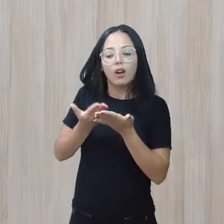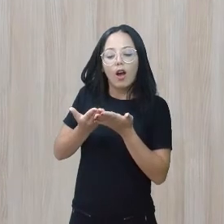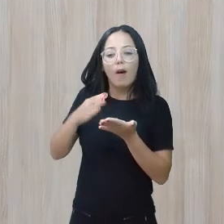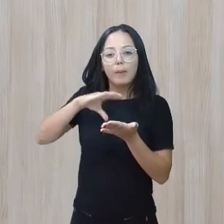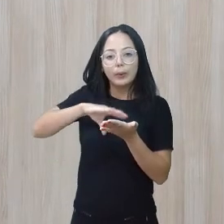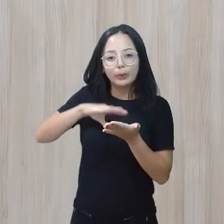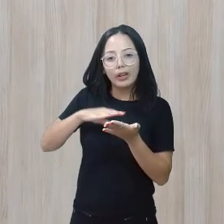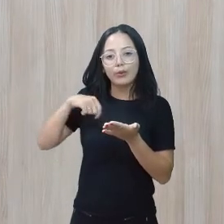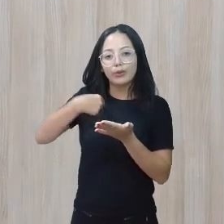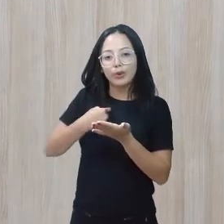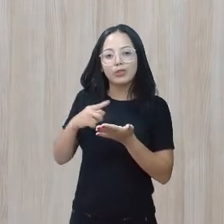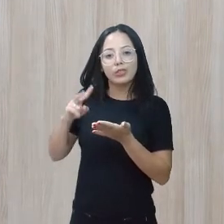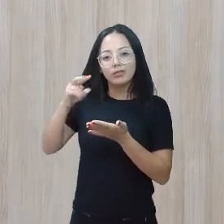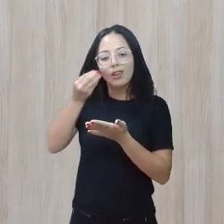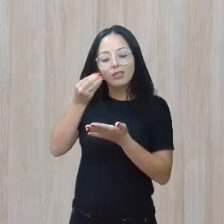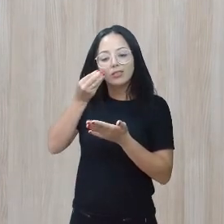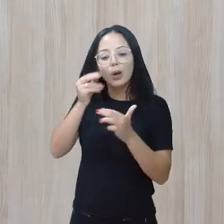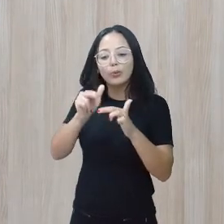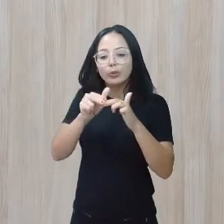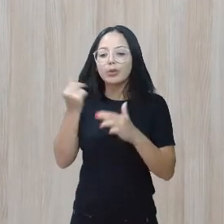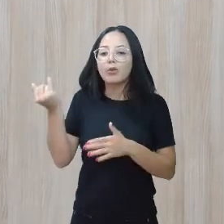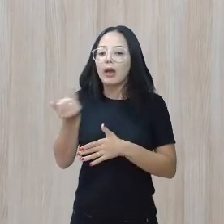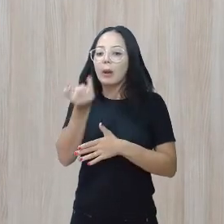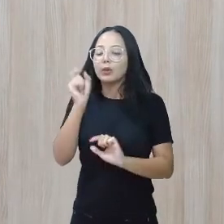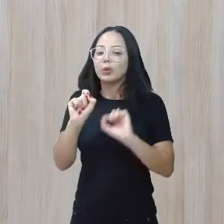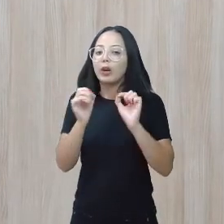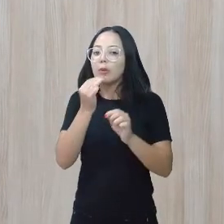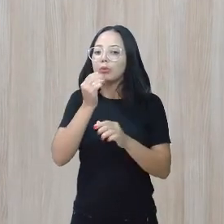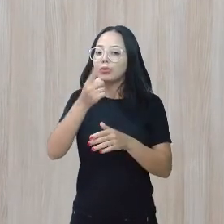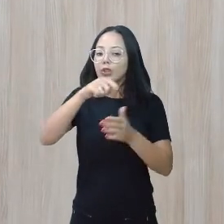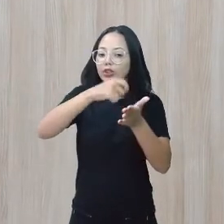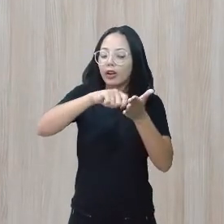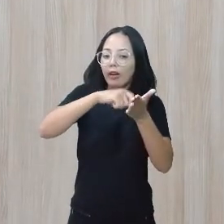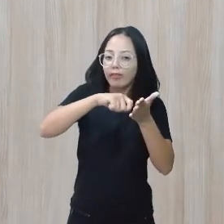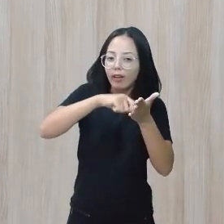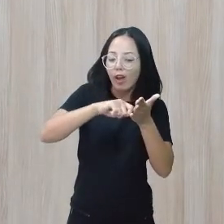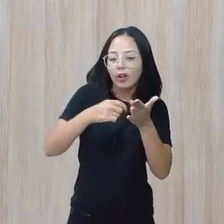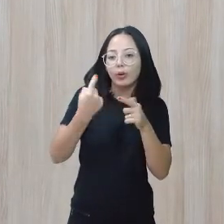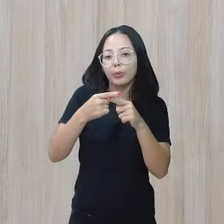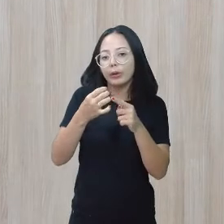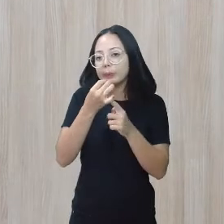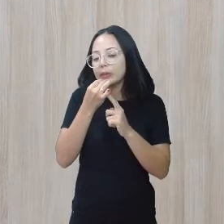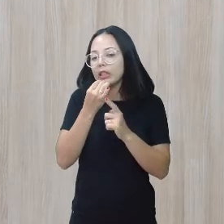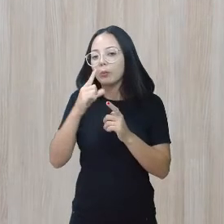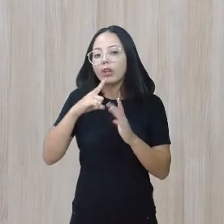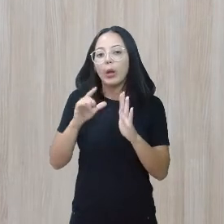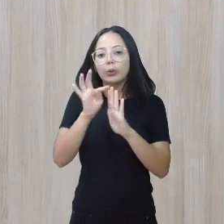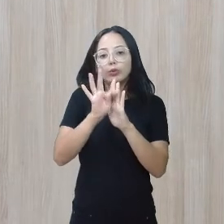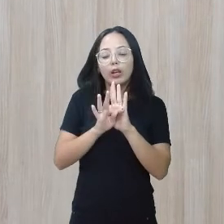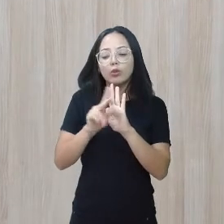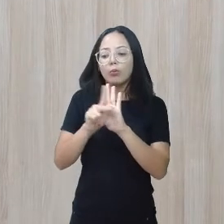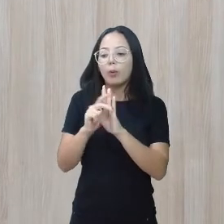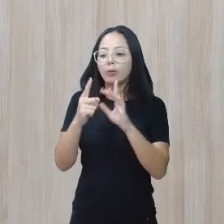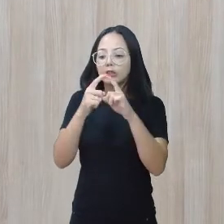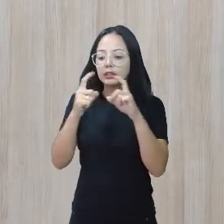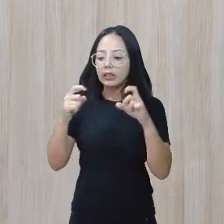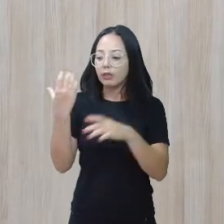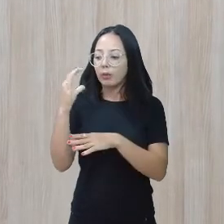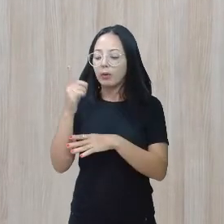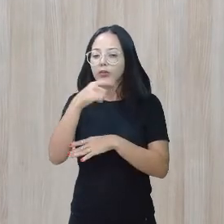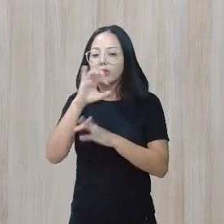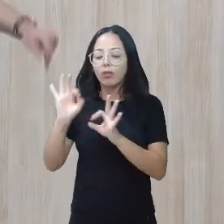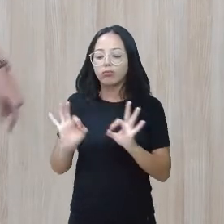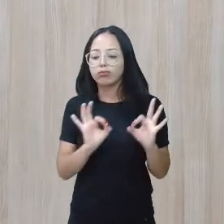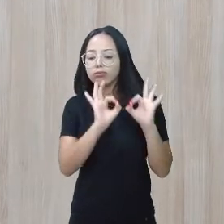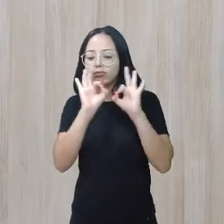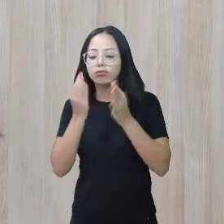né? Então, é importante que quando você está escrevendo, por exemplo, um texto científico, você assistiu a aula